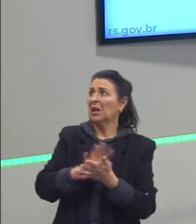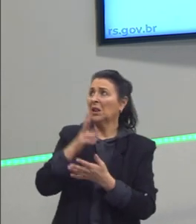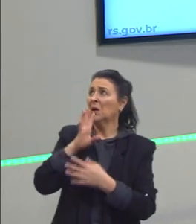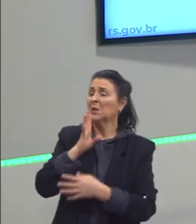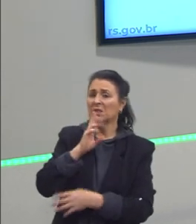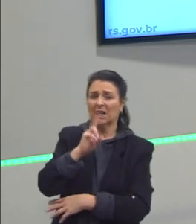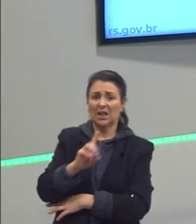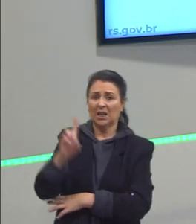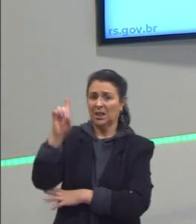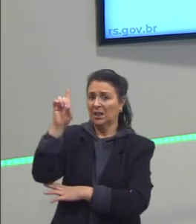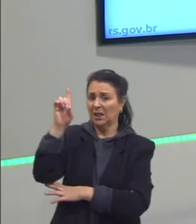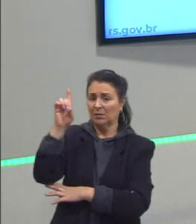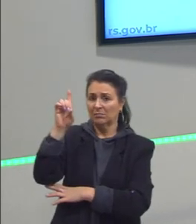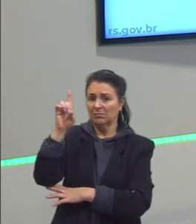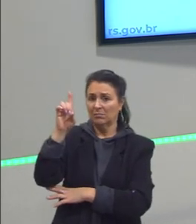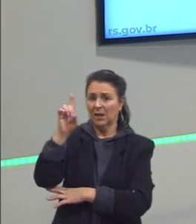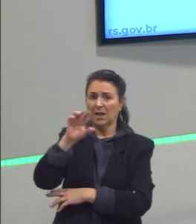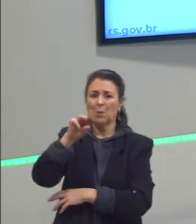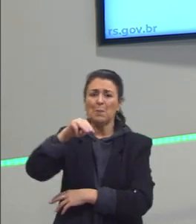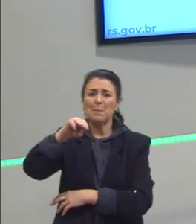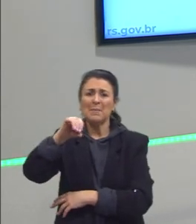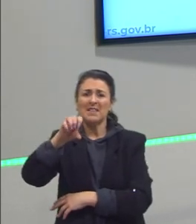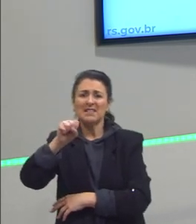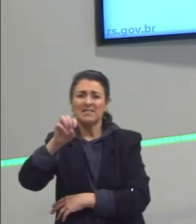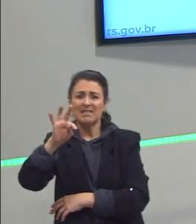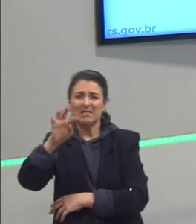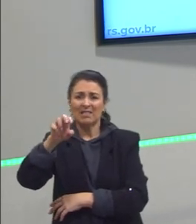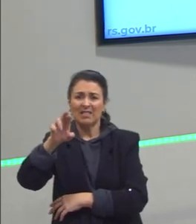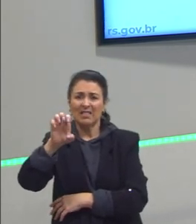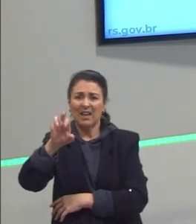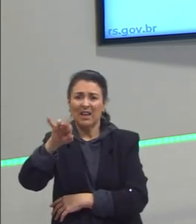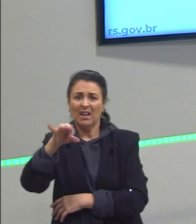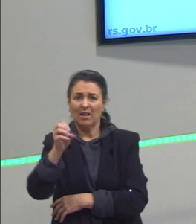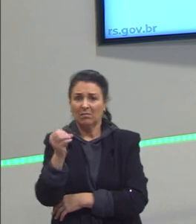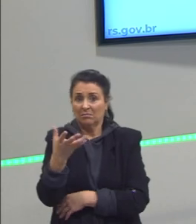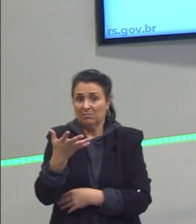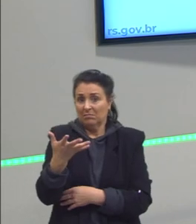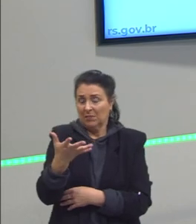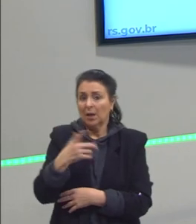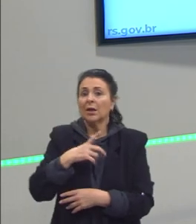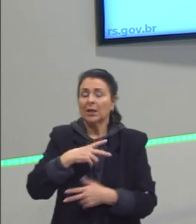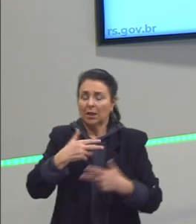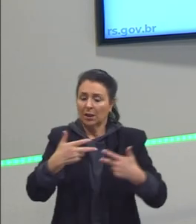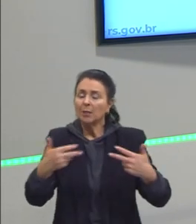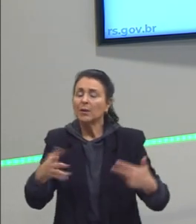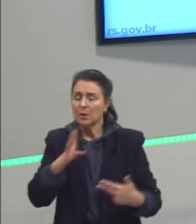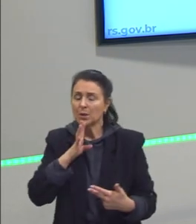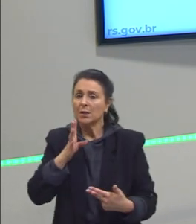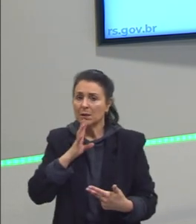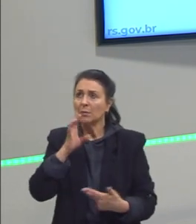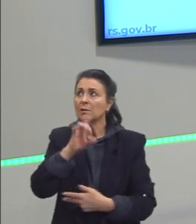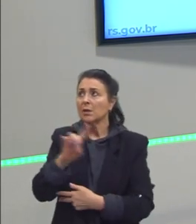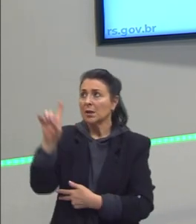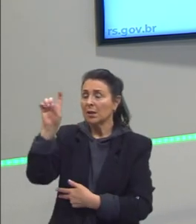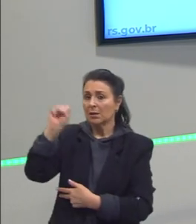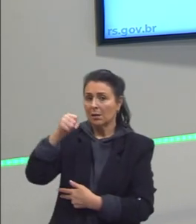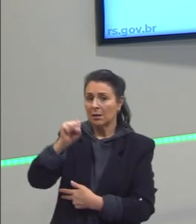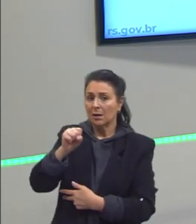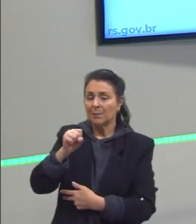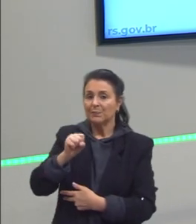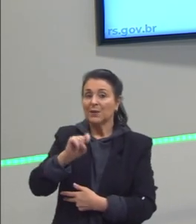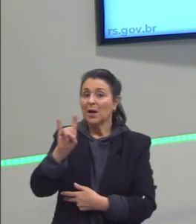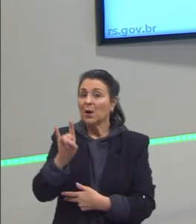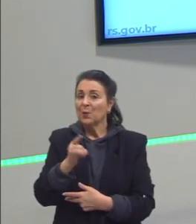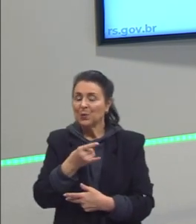fosse Deus o certame e nós precisamos conhecer a elementos acerca de Deus como